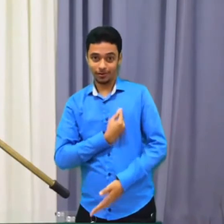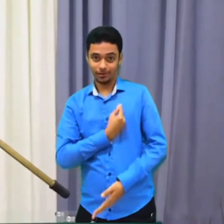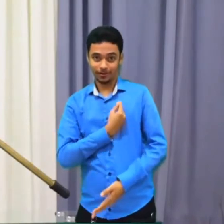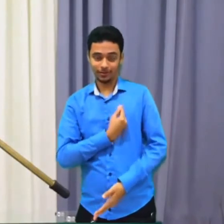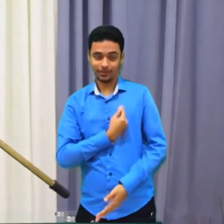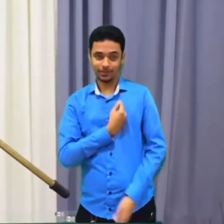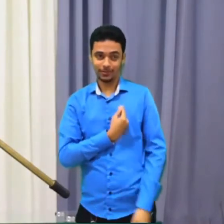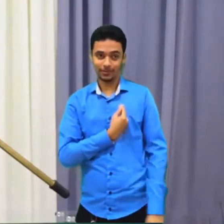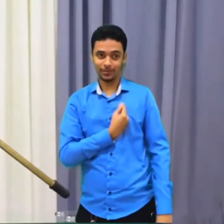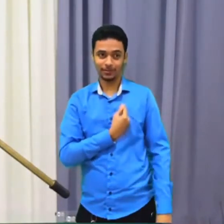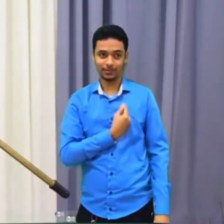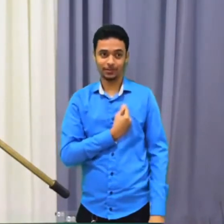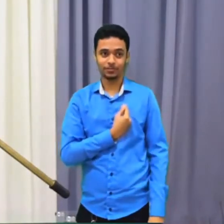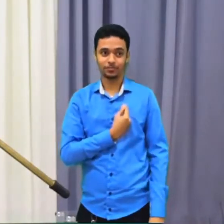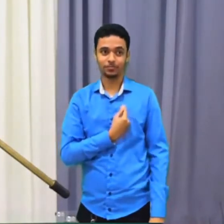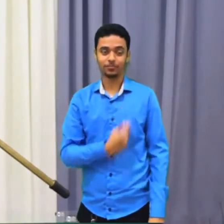vida.